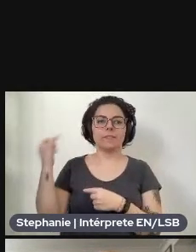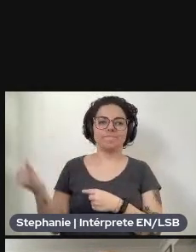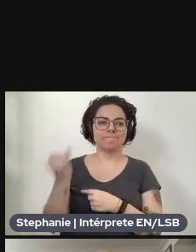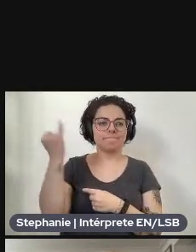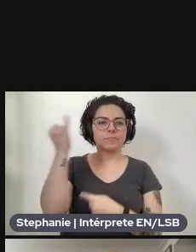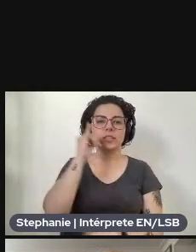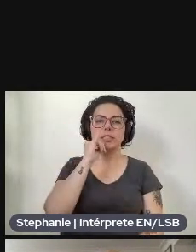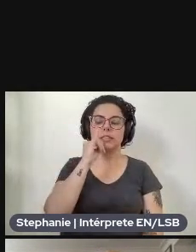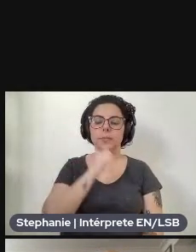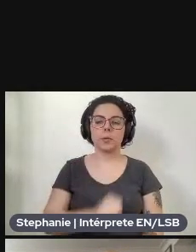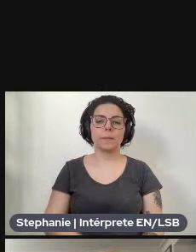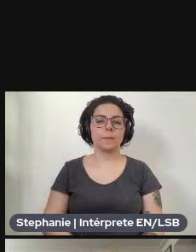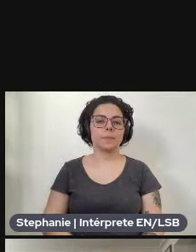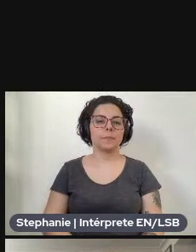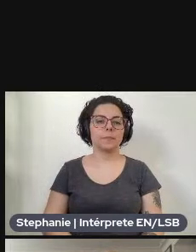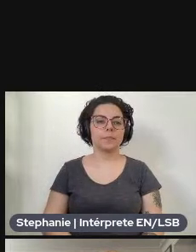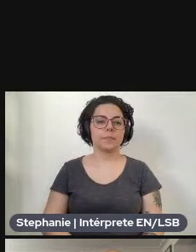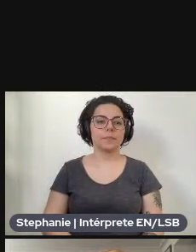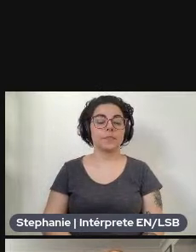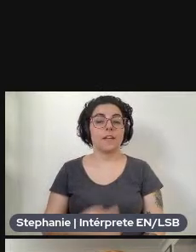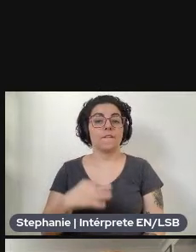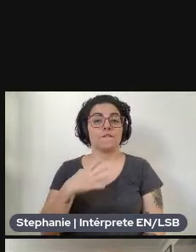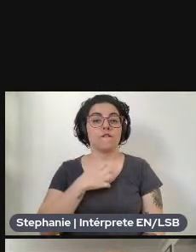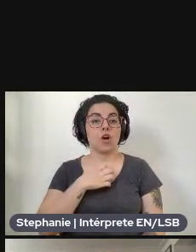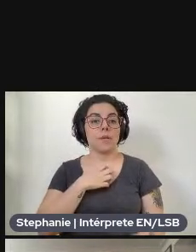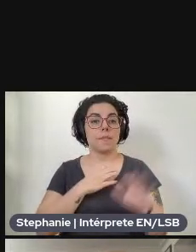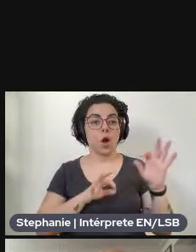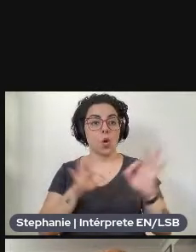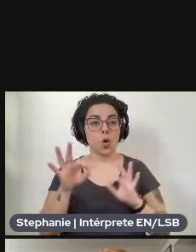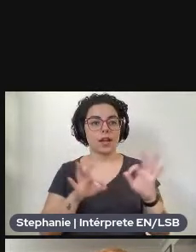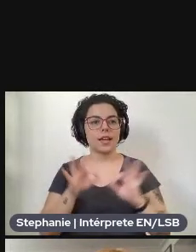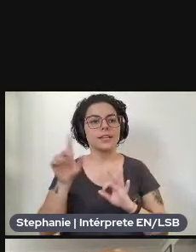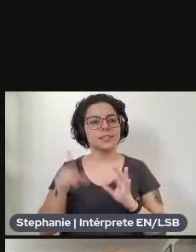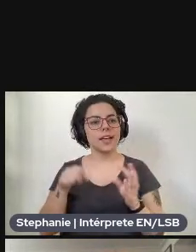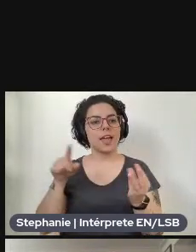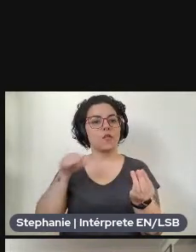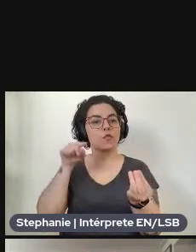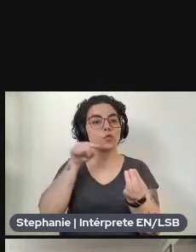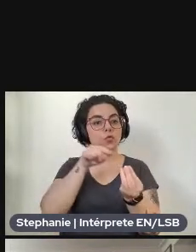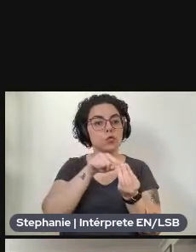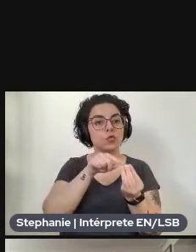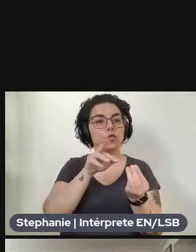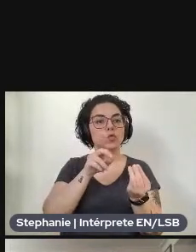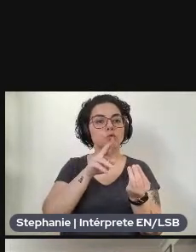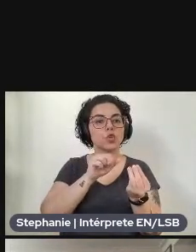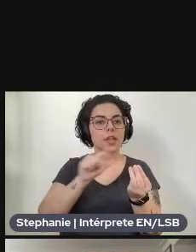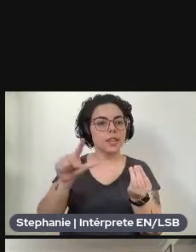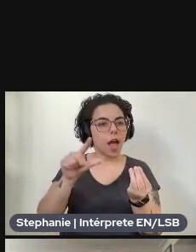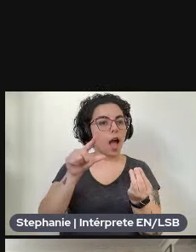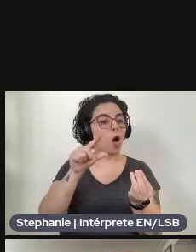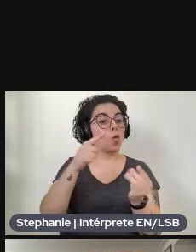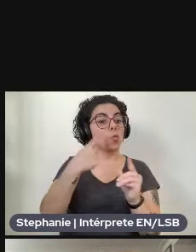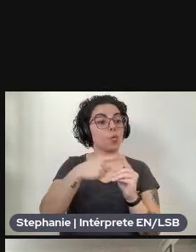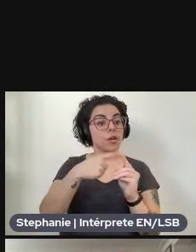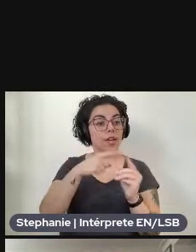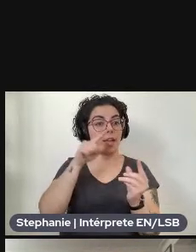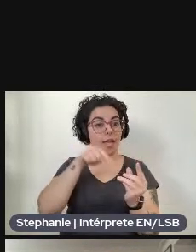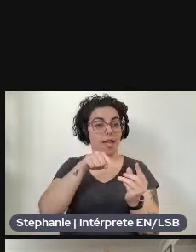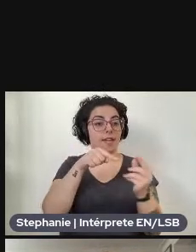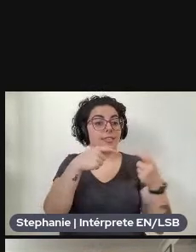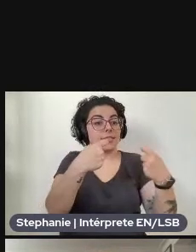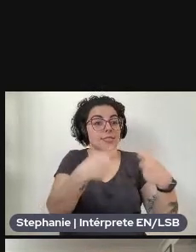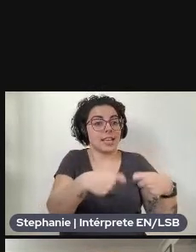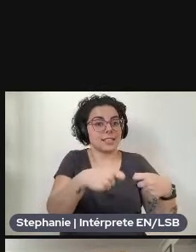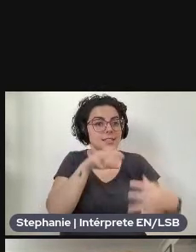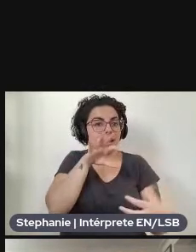organized, the way it is organized is functional with respect to those needs. Portanto, a ideia das necessidades dos